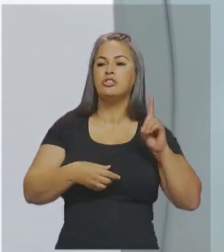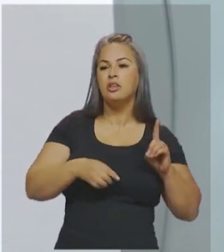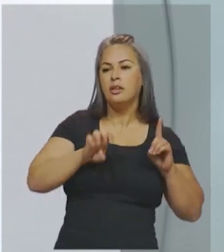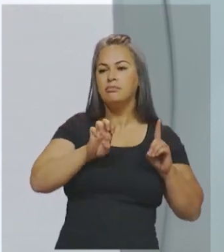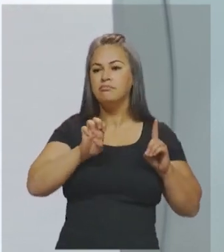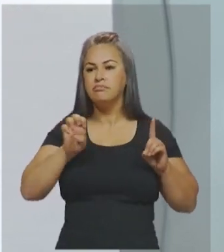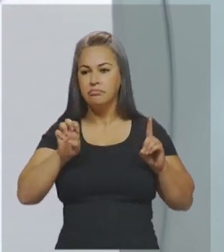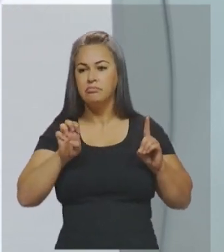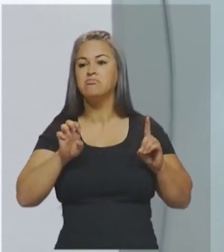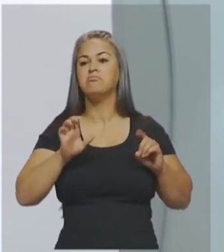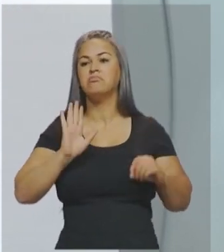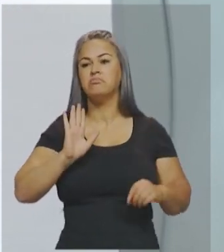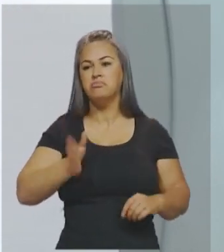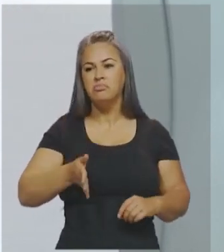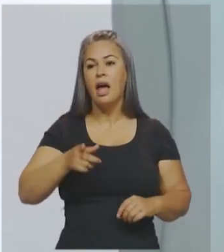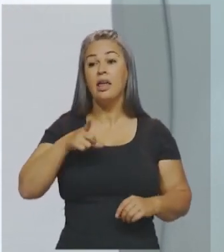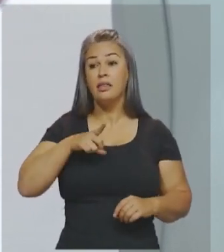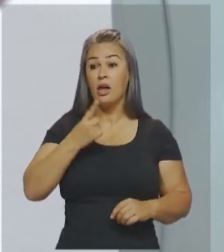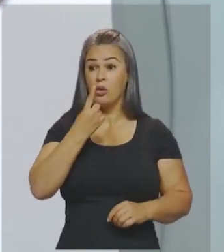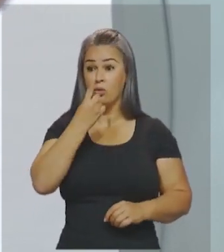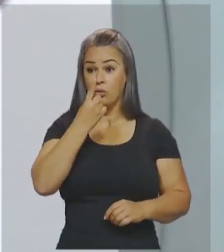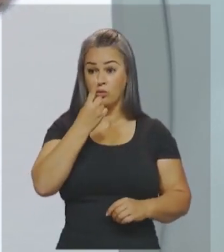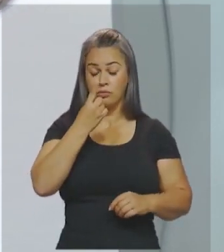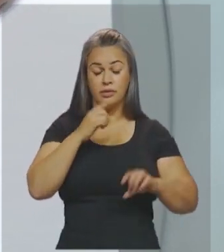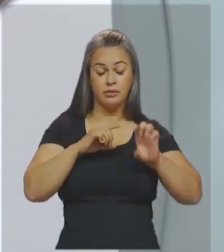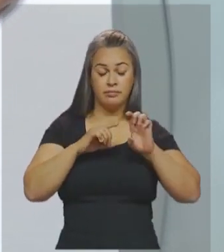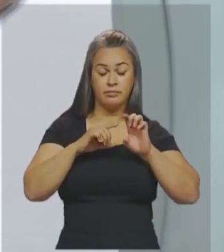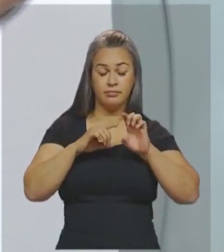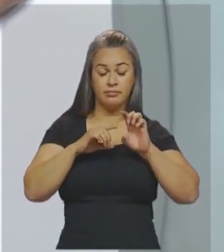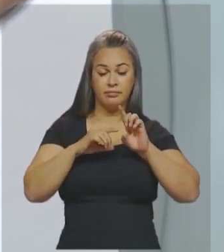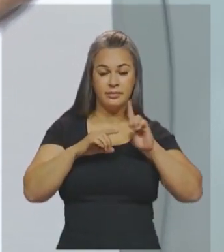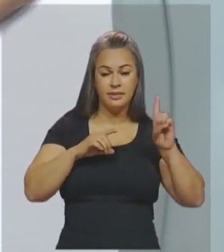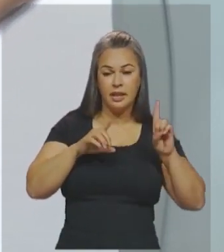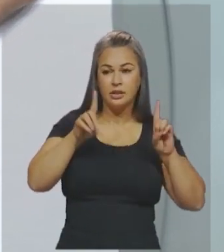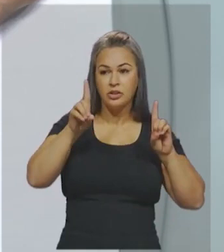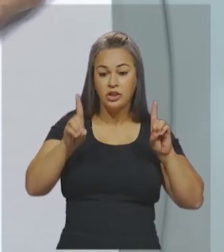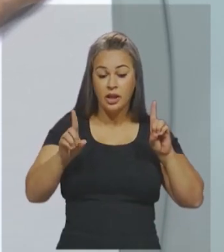aqui no caso a mediana.